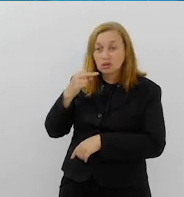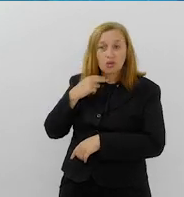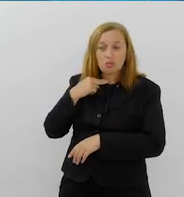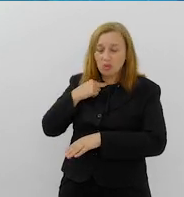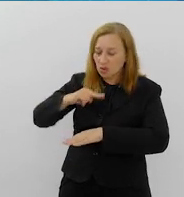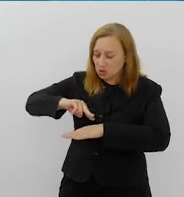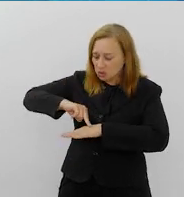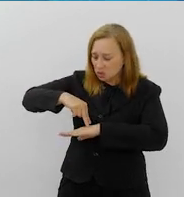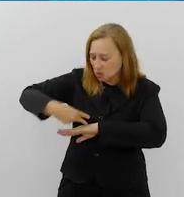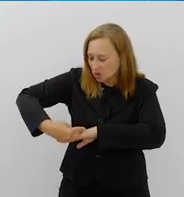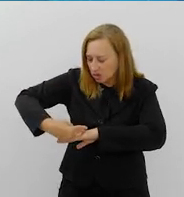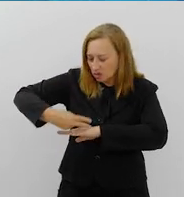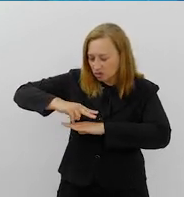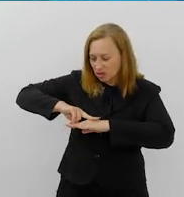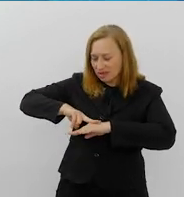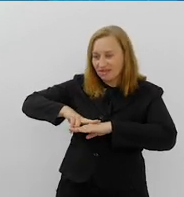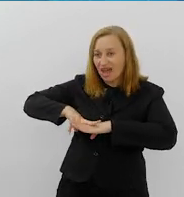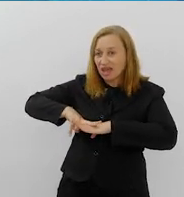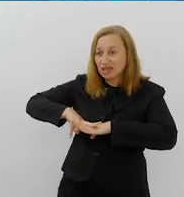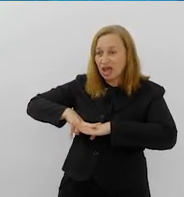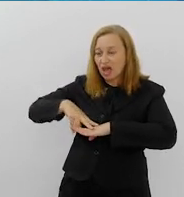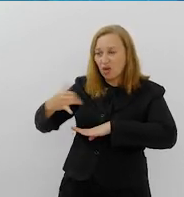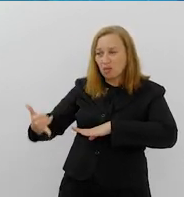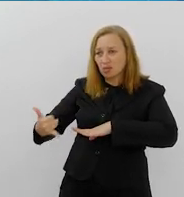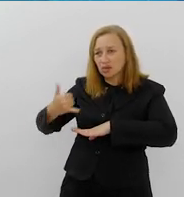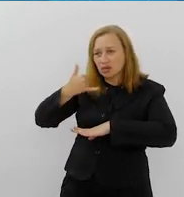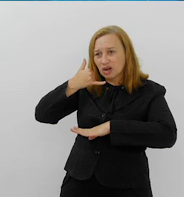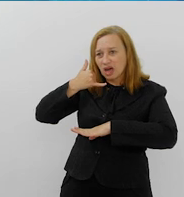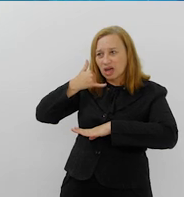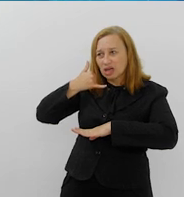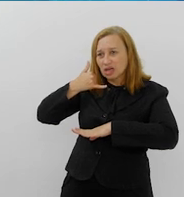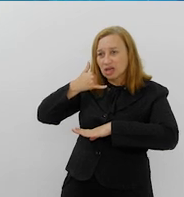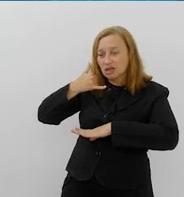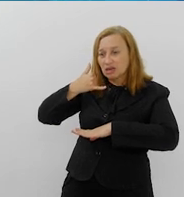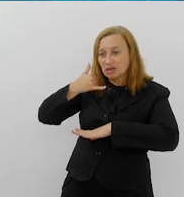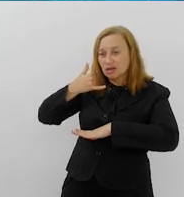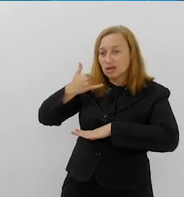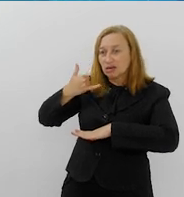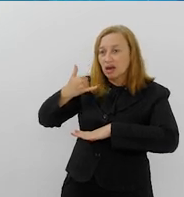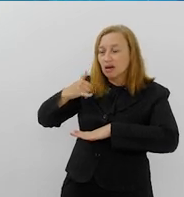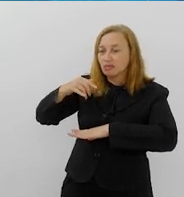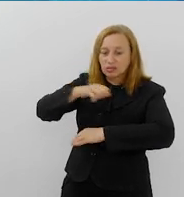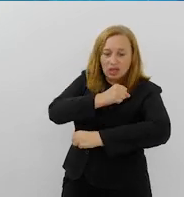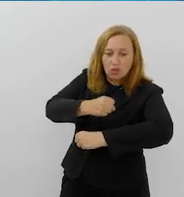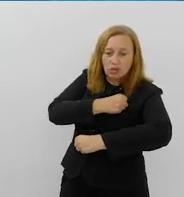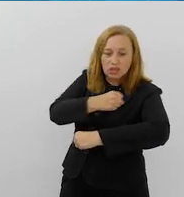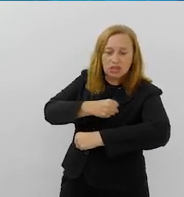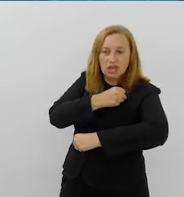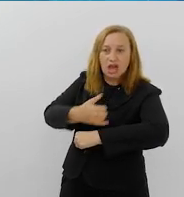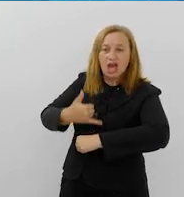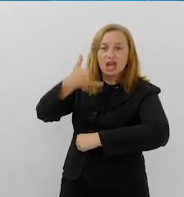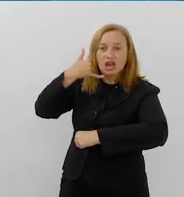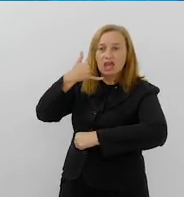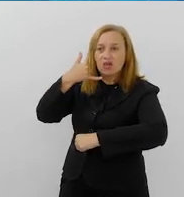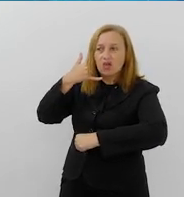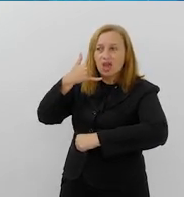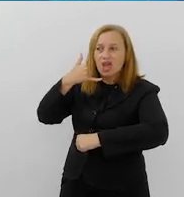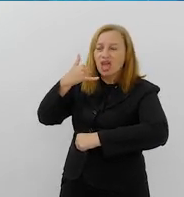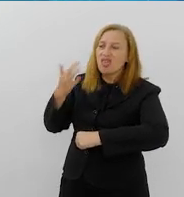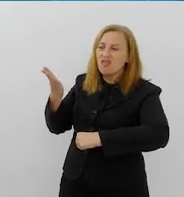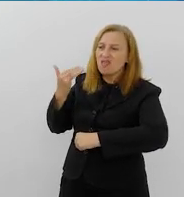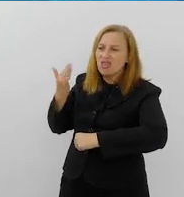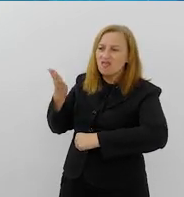posso levantar porque eu estou acamada. Eu pego meu celular e ligo para alguém que está lá na cozinha. Ou que está